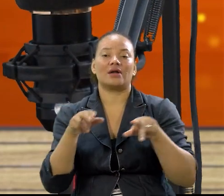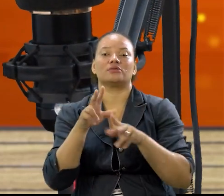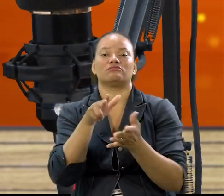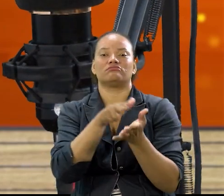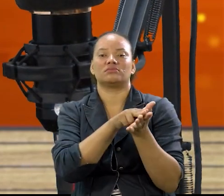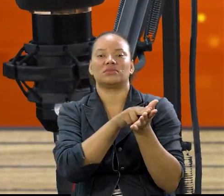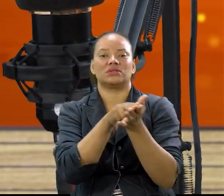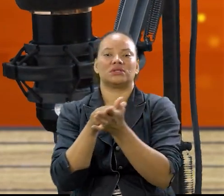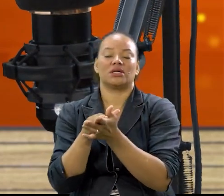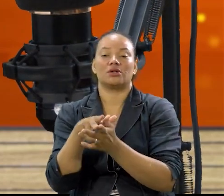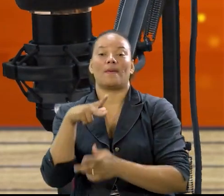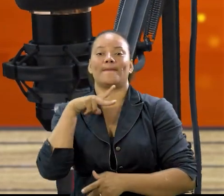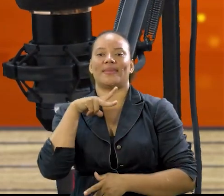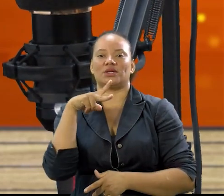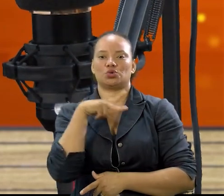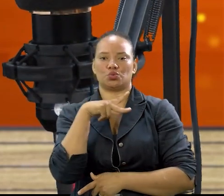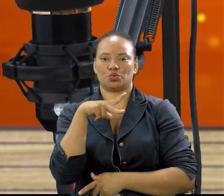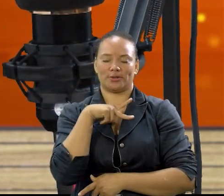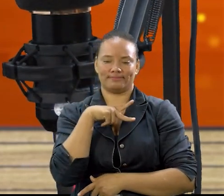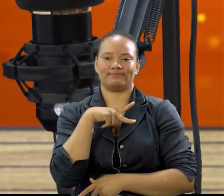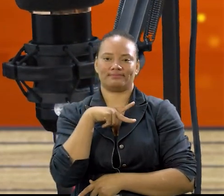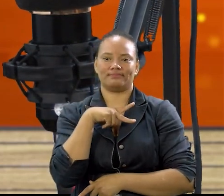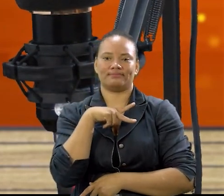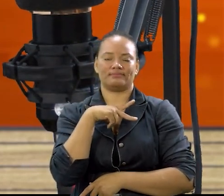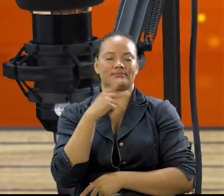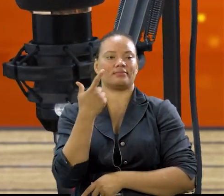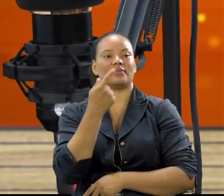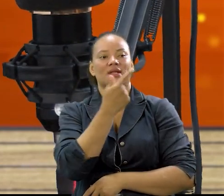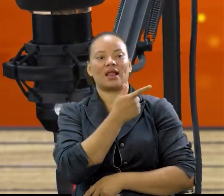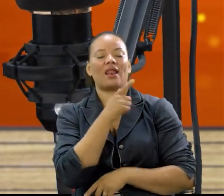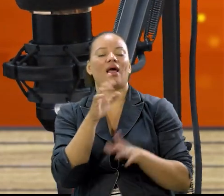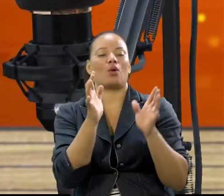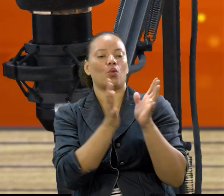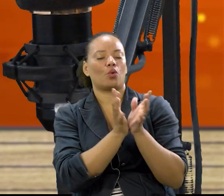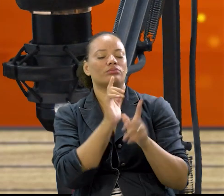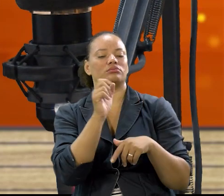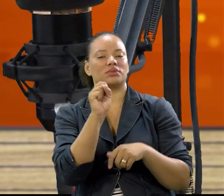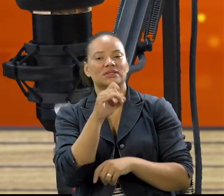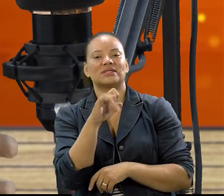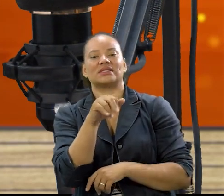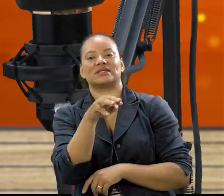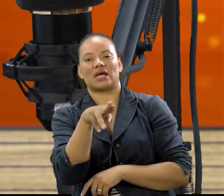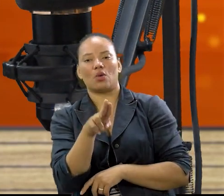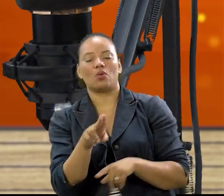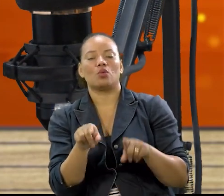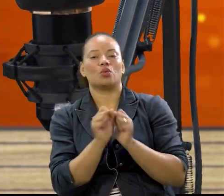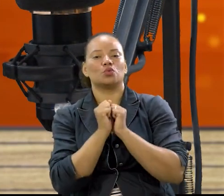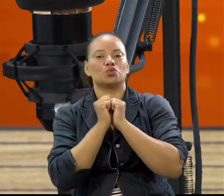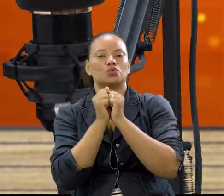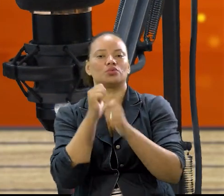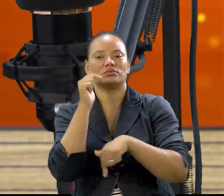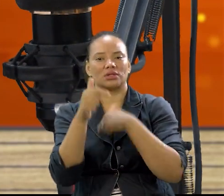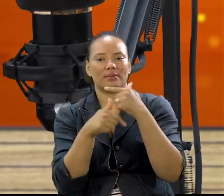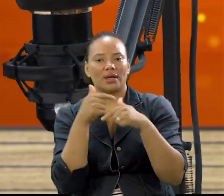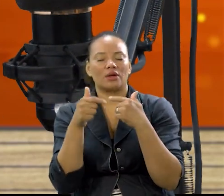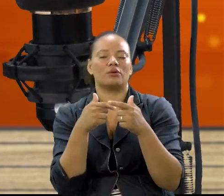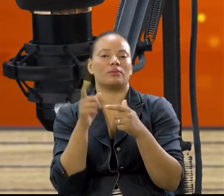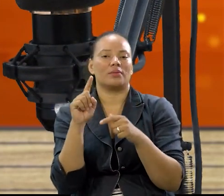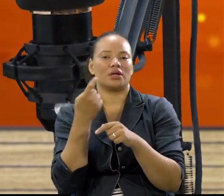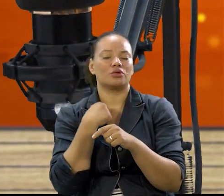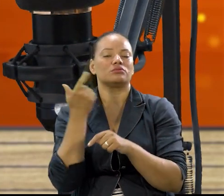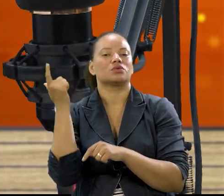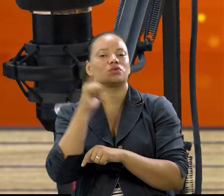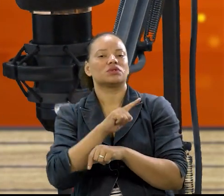tem isso na rede privada Com certeza toda a equipe da cesal trabalhou juntamente conosco Para